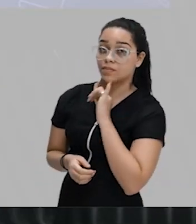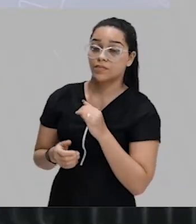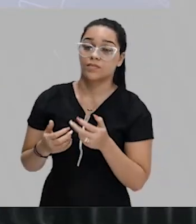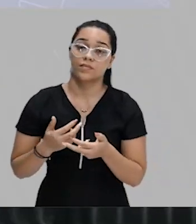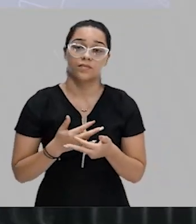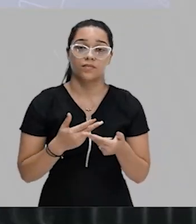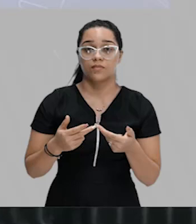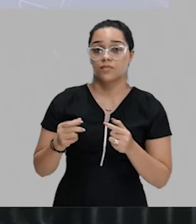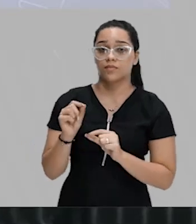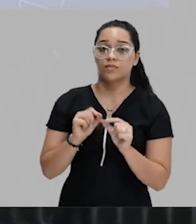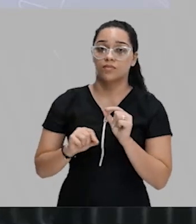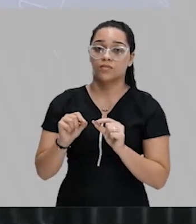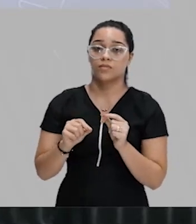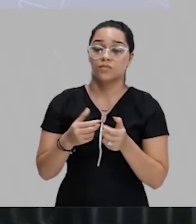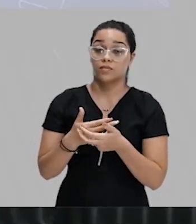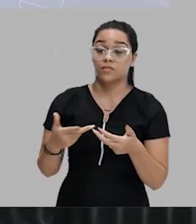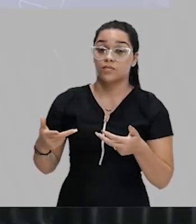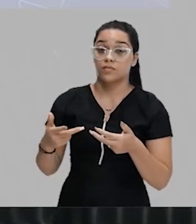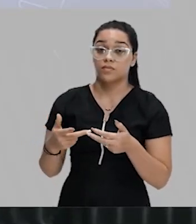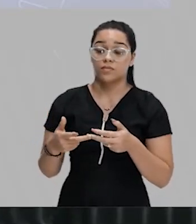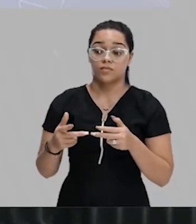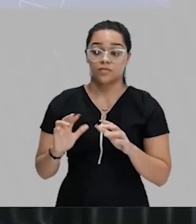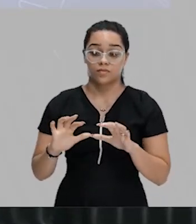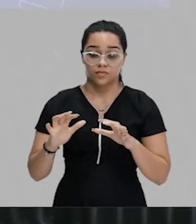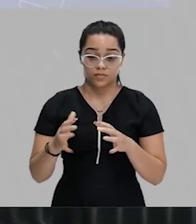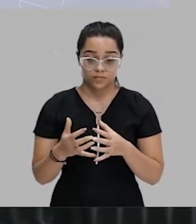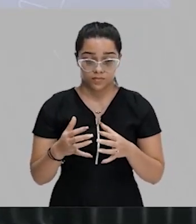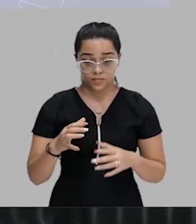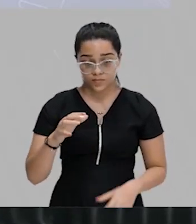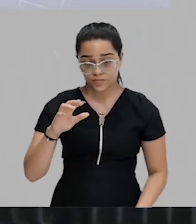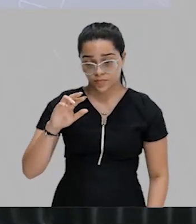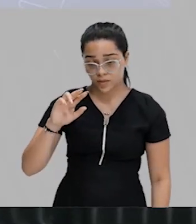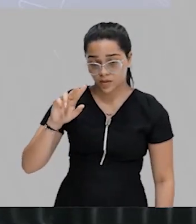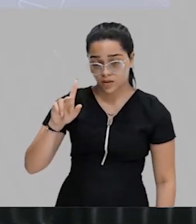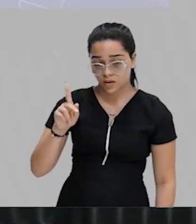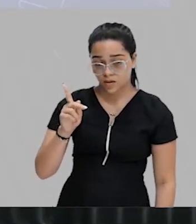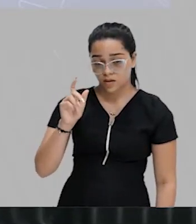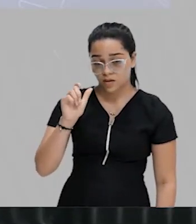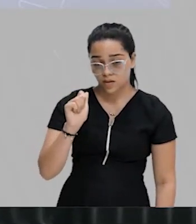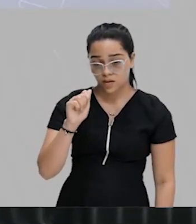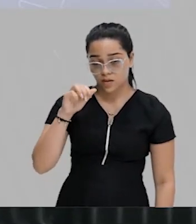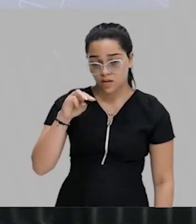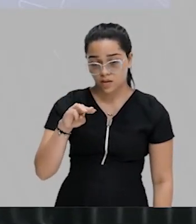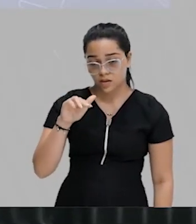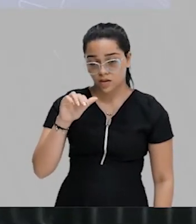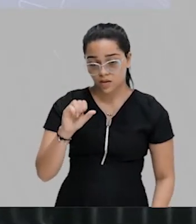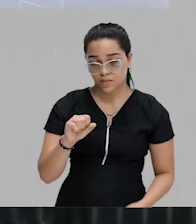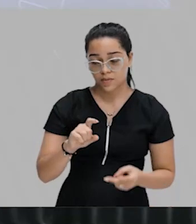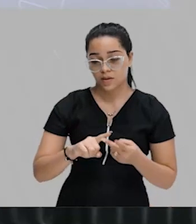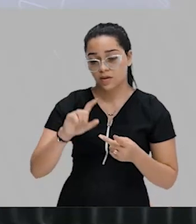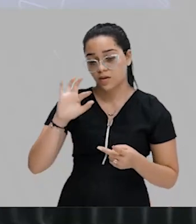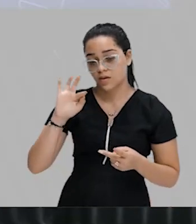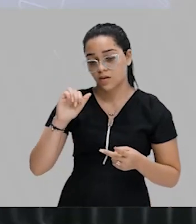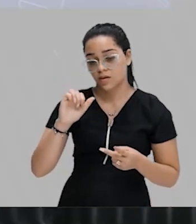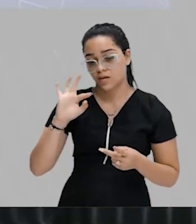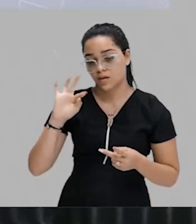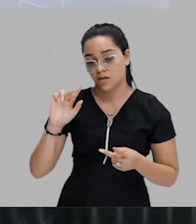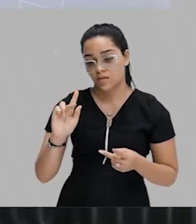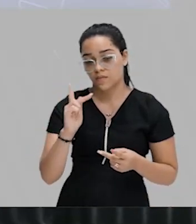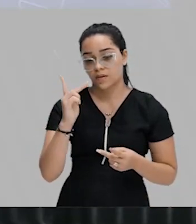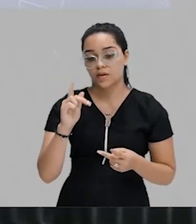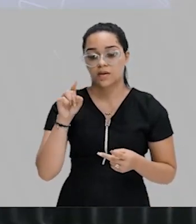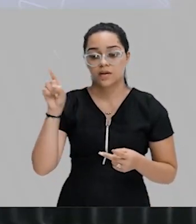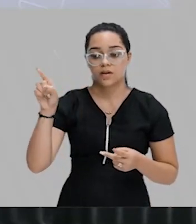disputas entre os partidos do Hamas e o Fatah na Palestina. Então, quando você